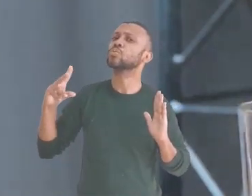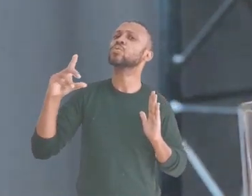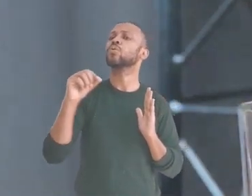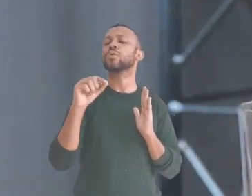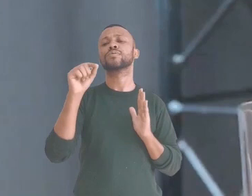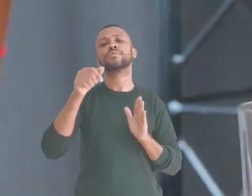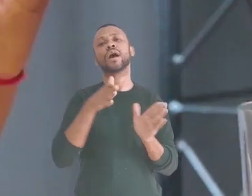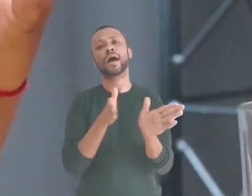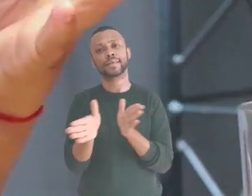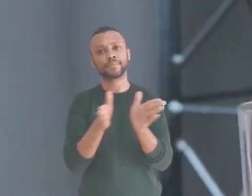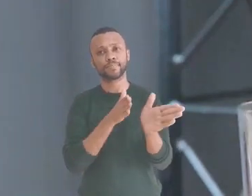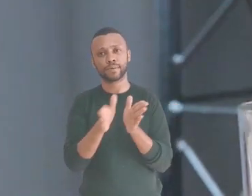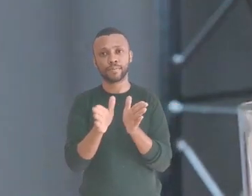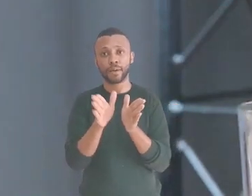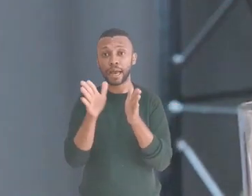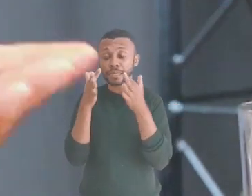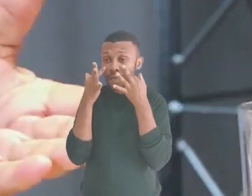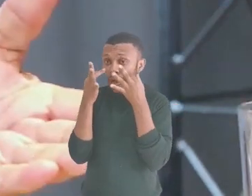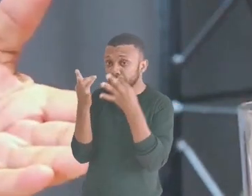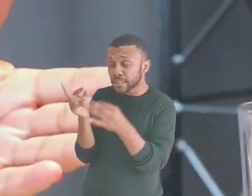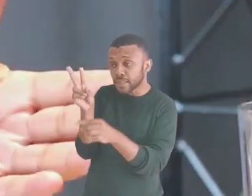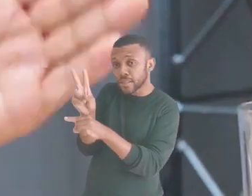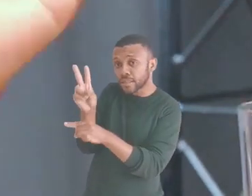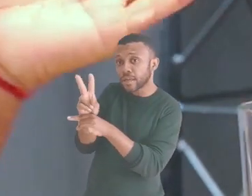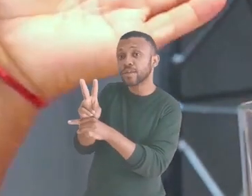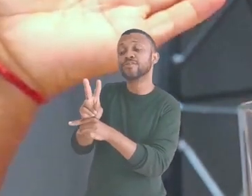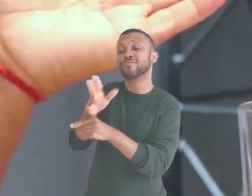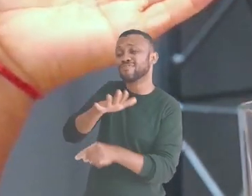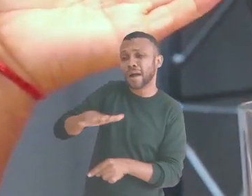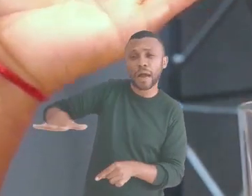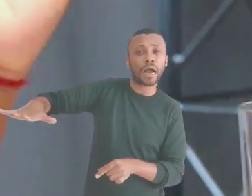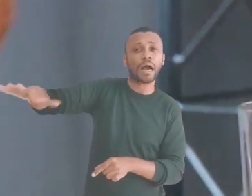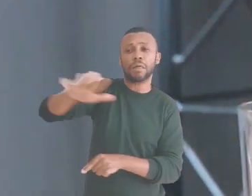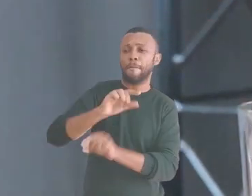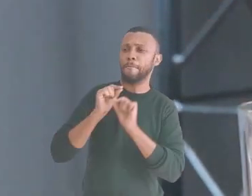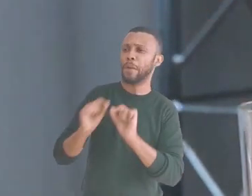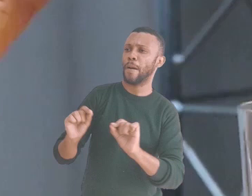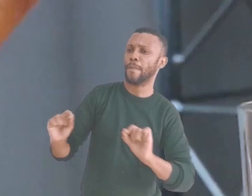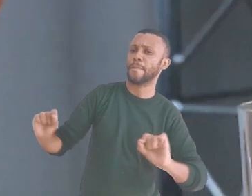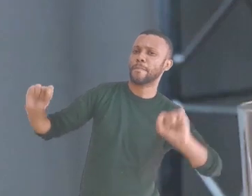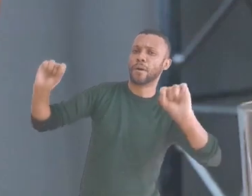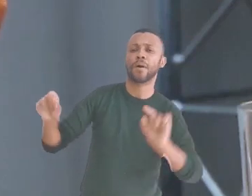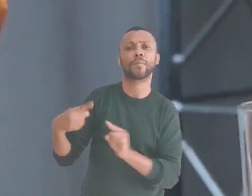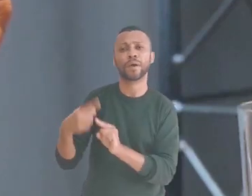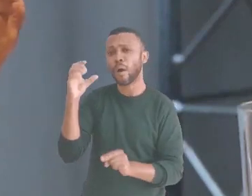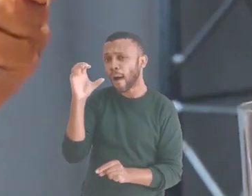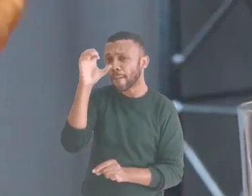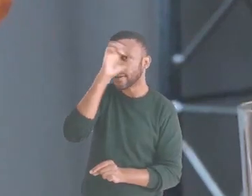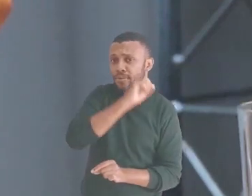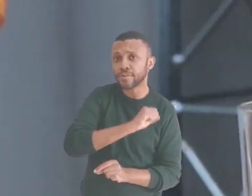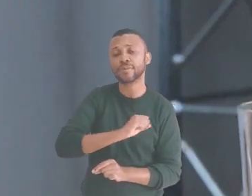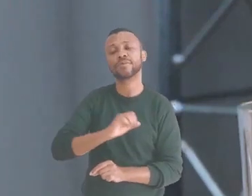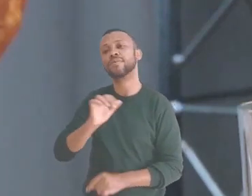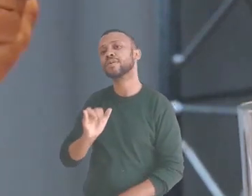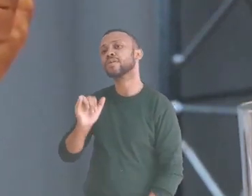mas atende uma boa parte. Eu falo quase todos porque eu atendi o